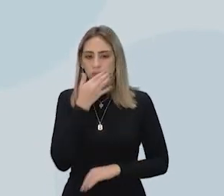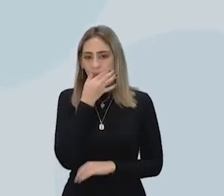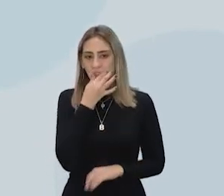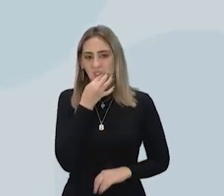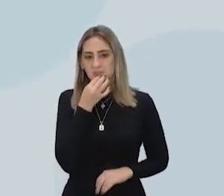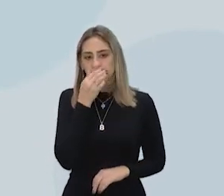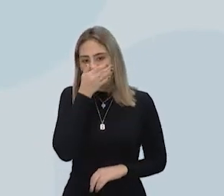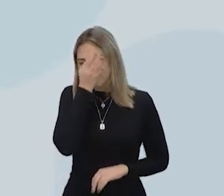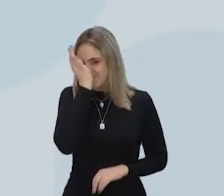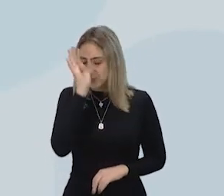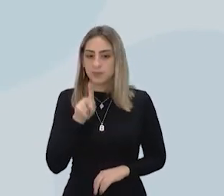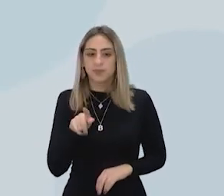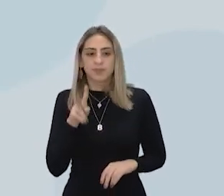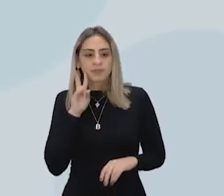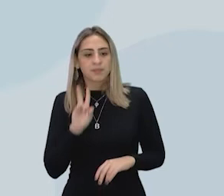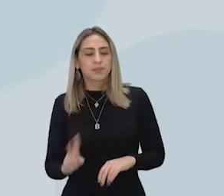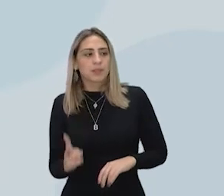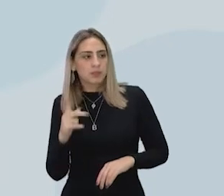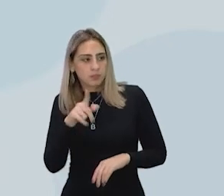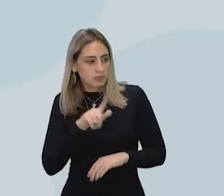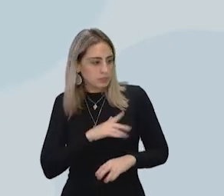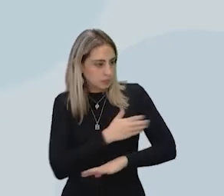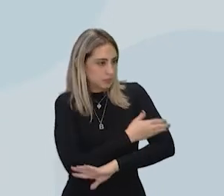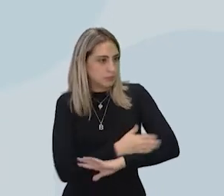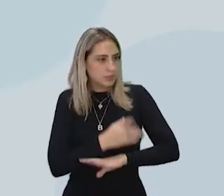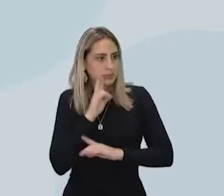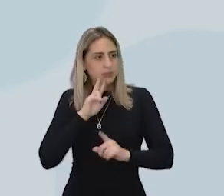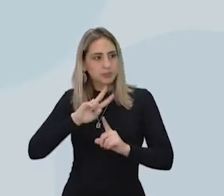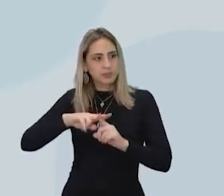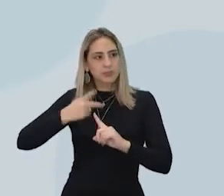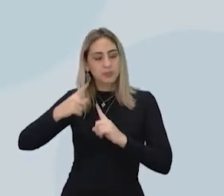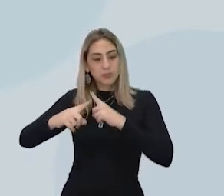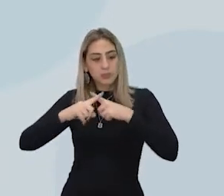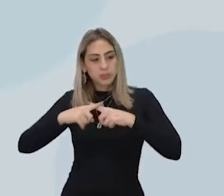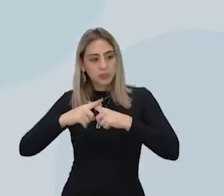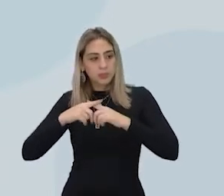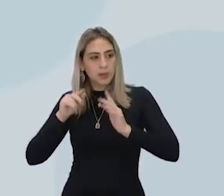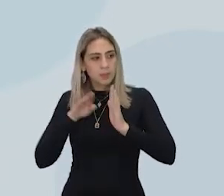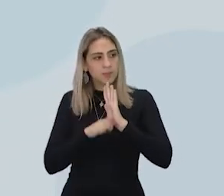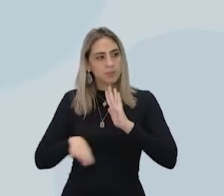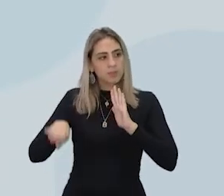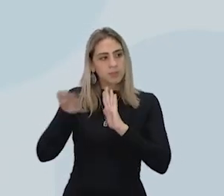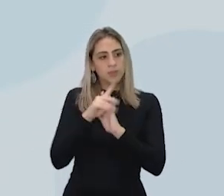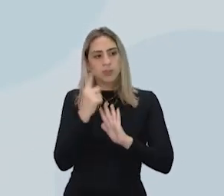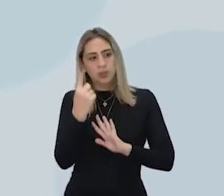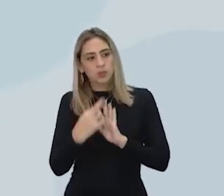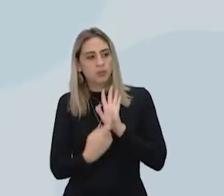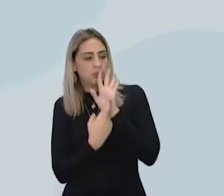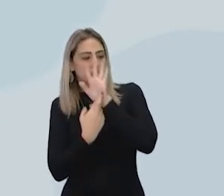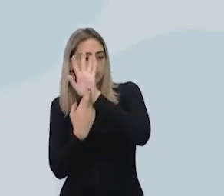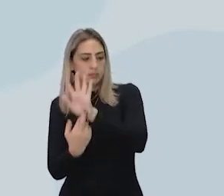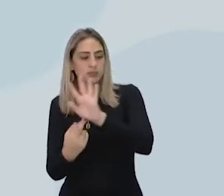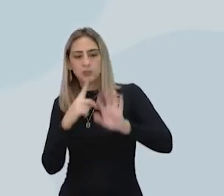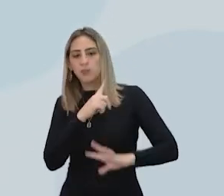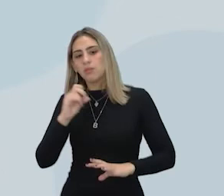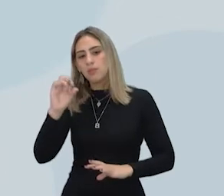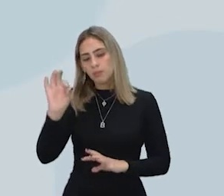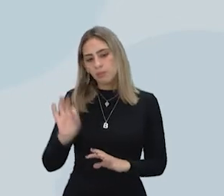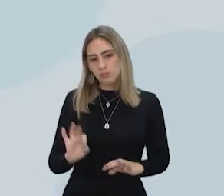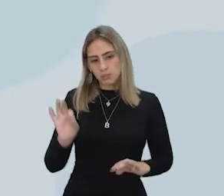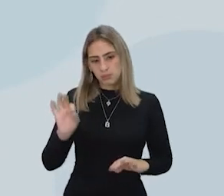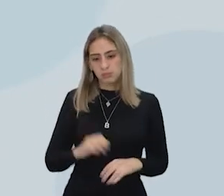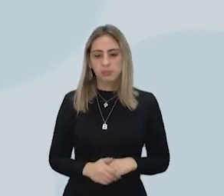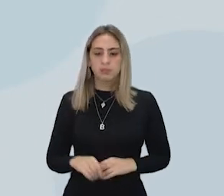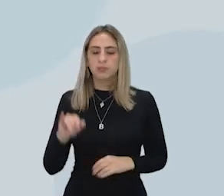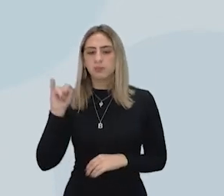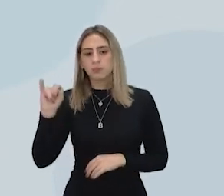o valor que você tinha inicialmente e multiplicar por um acréscimo, né? 1 vai representar o 100% e